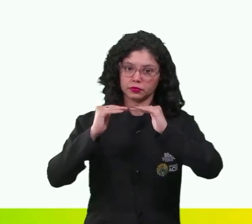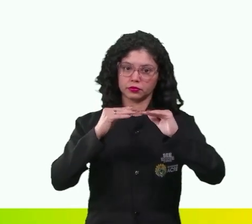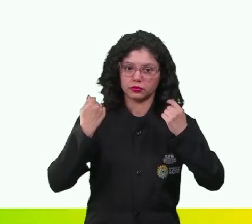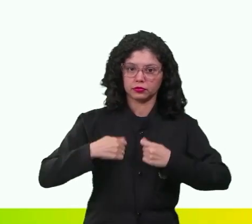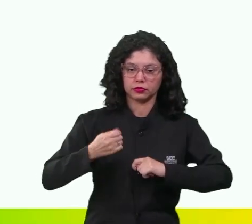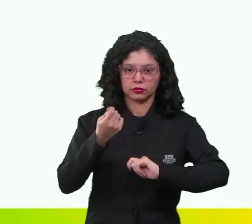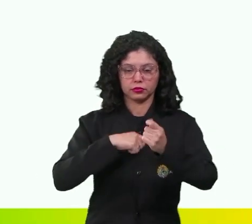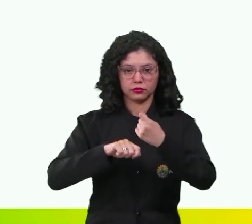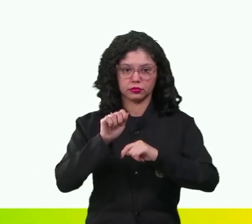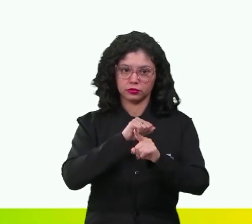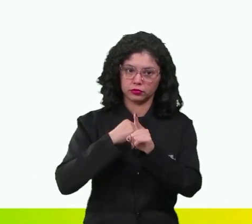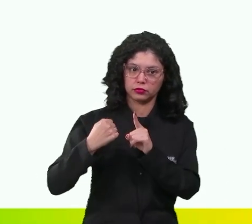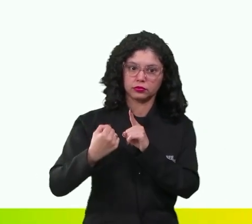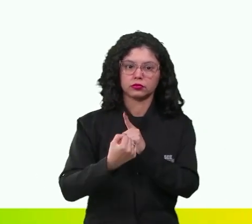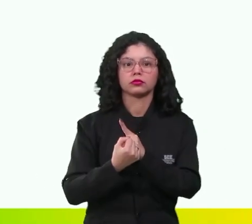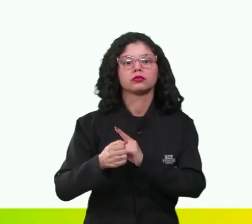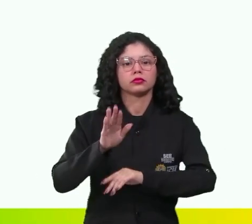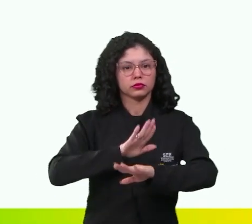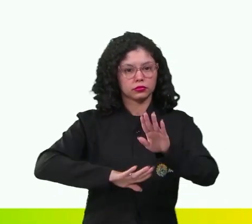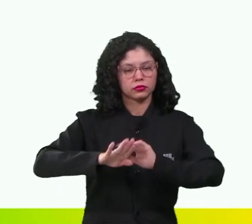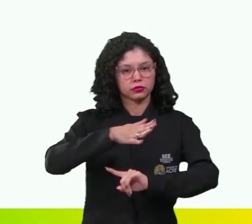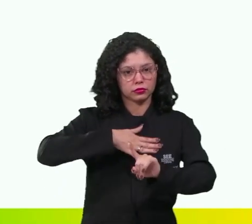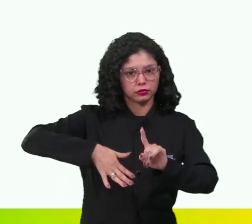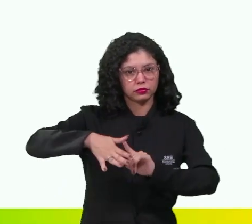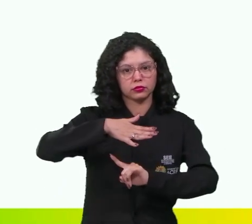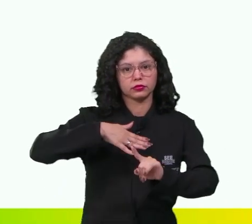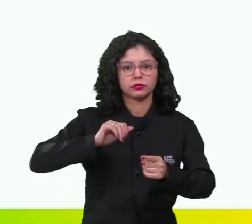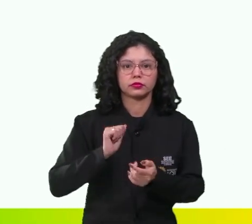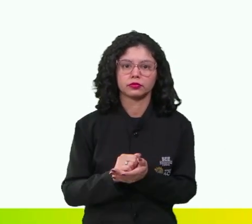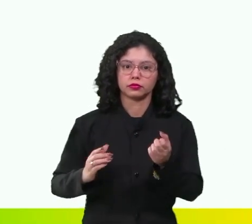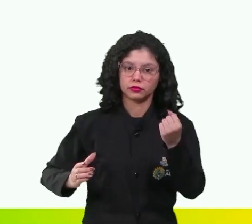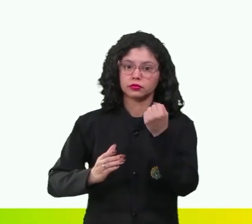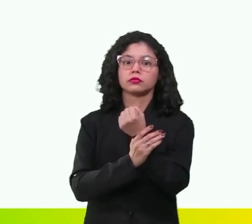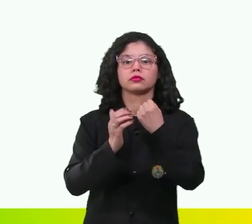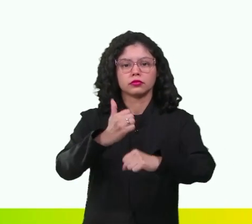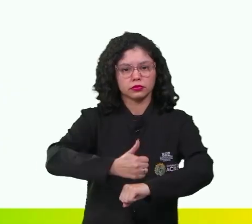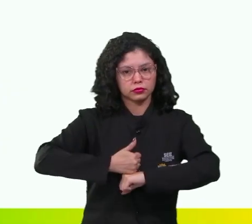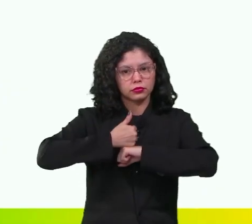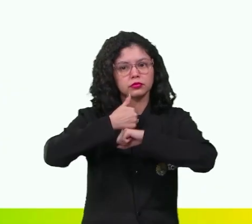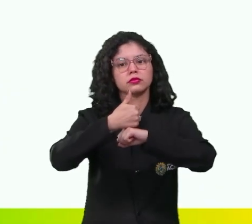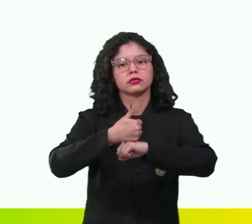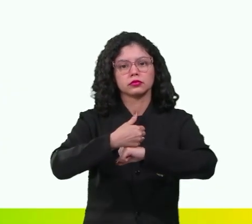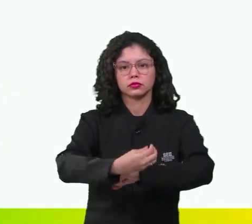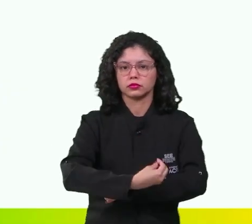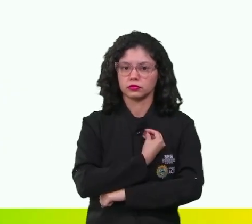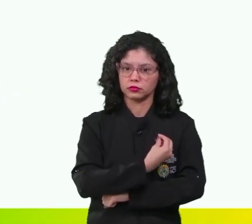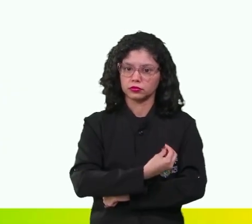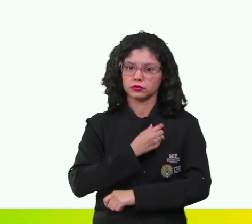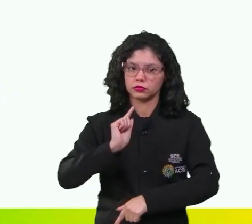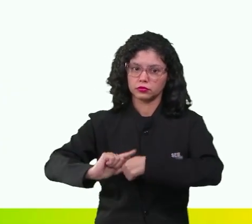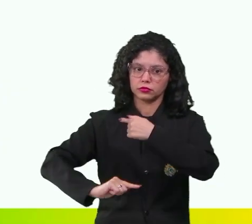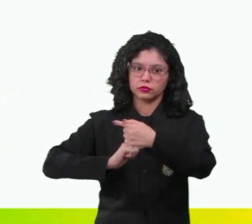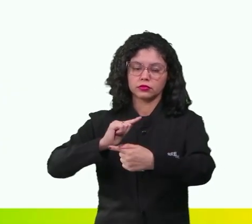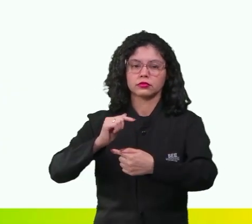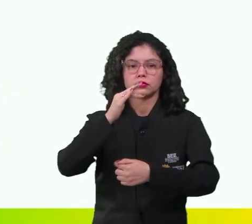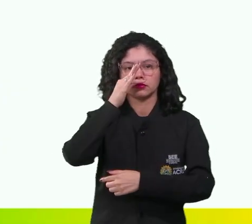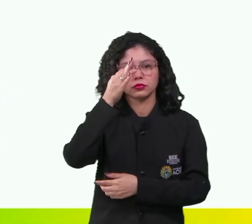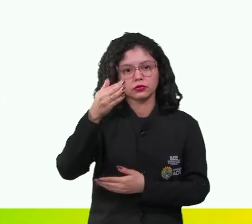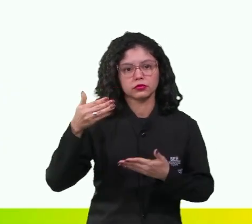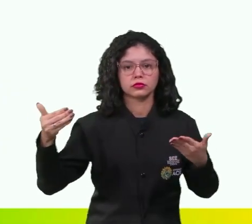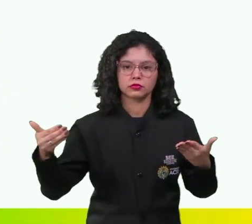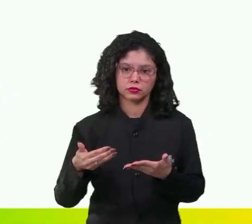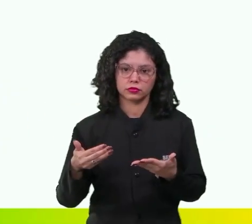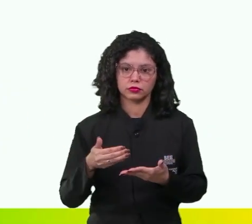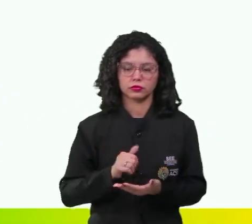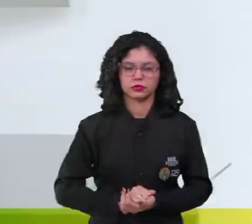as necessidades econômicas da sociedade e a preservação do meio ambiente. E isso vai assegurar a qualidade de vida para as